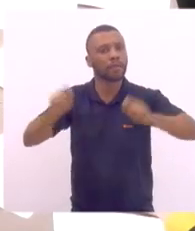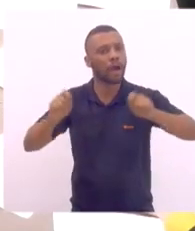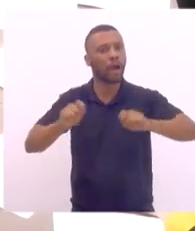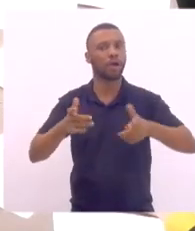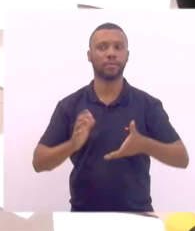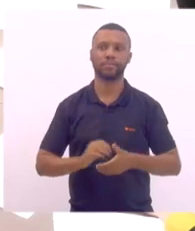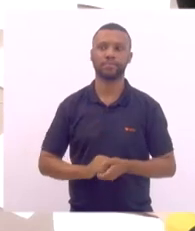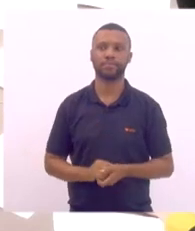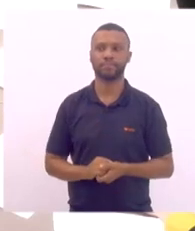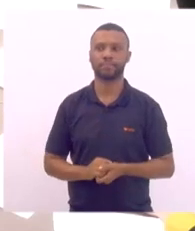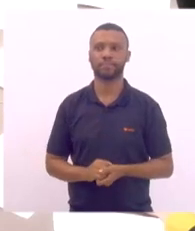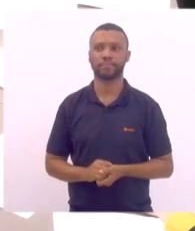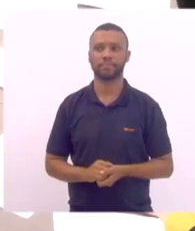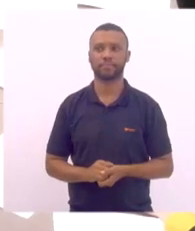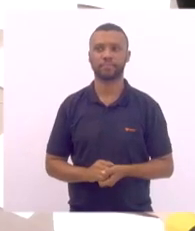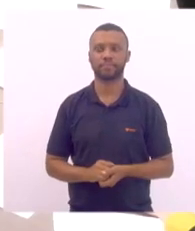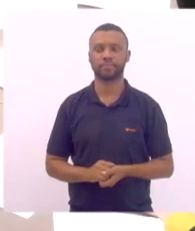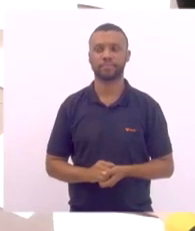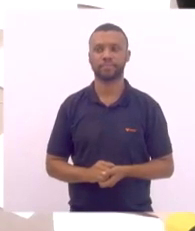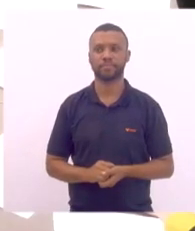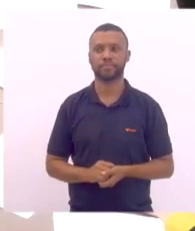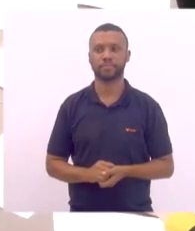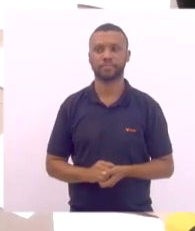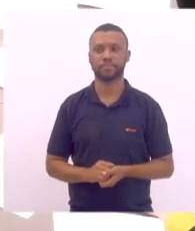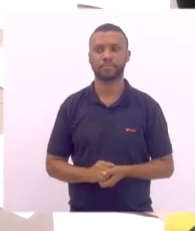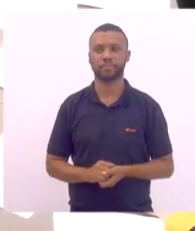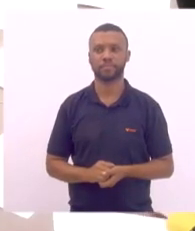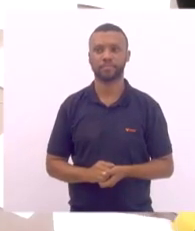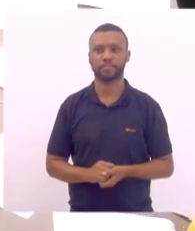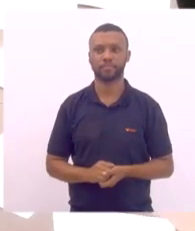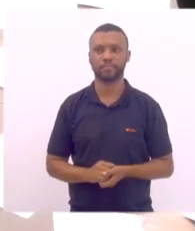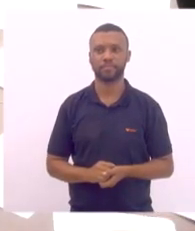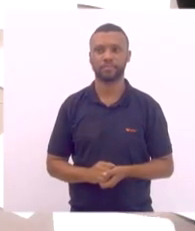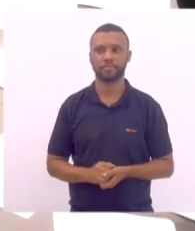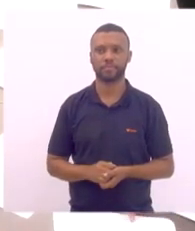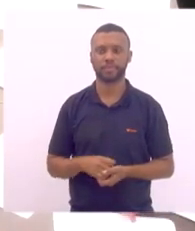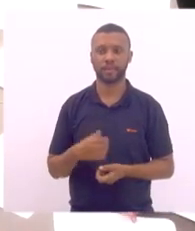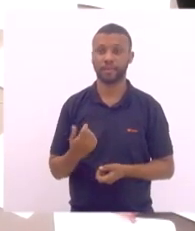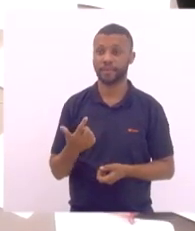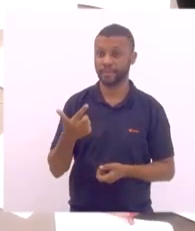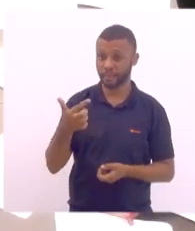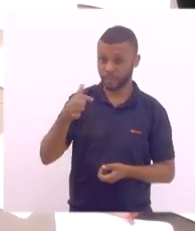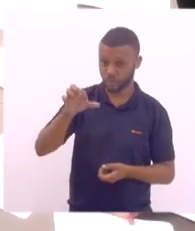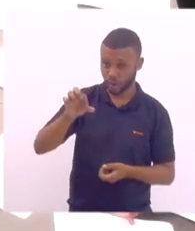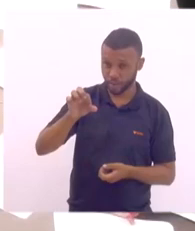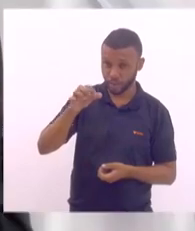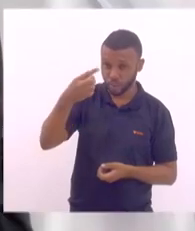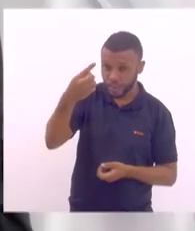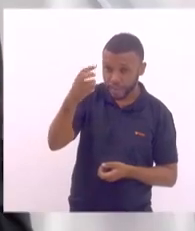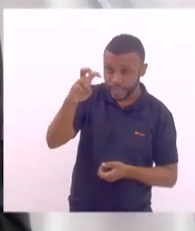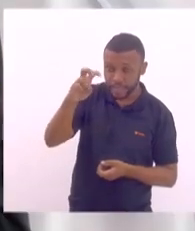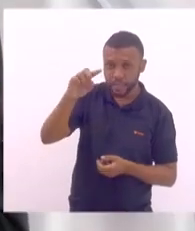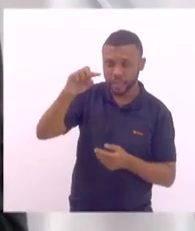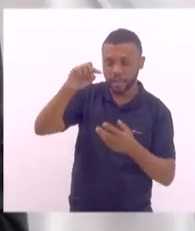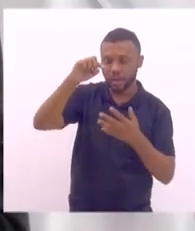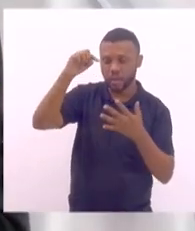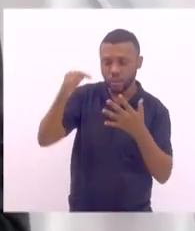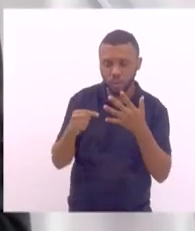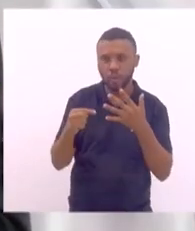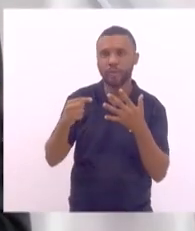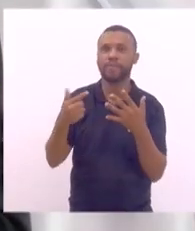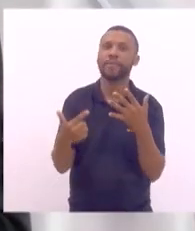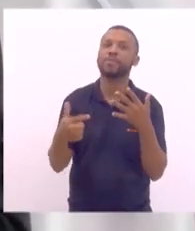Tá. Isso. 29. O 15 vai para o 29.